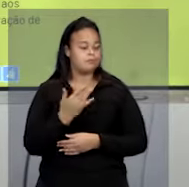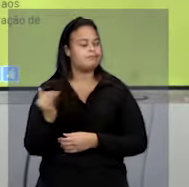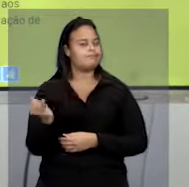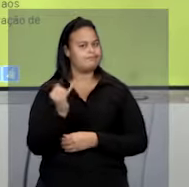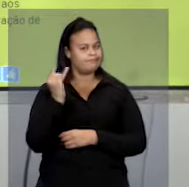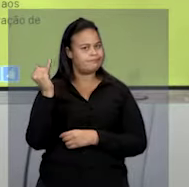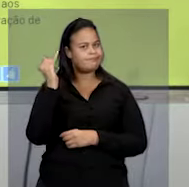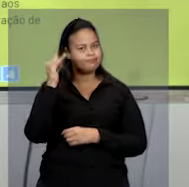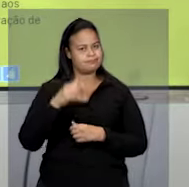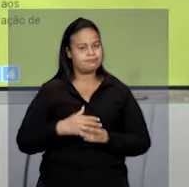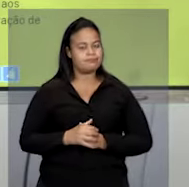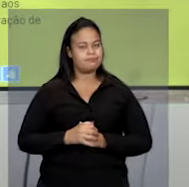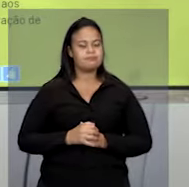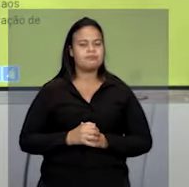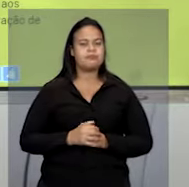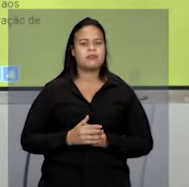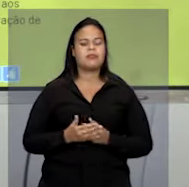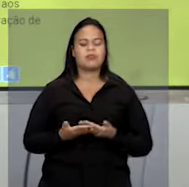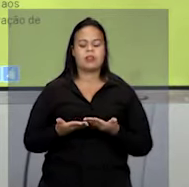E a estabilidade